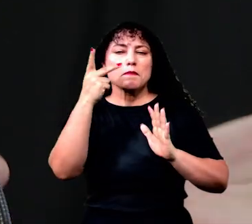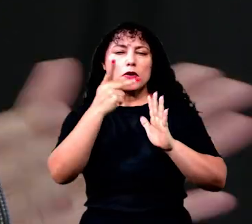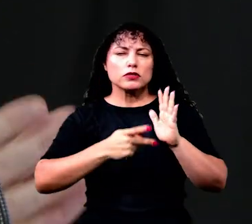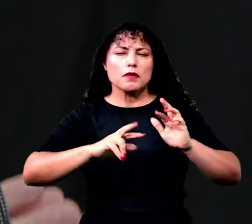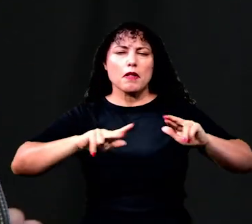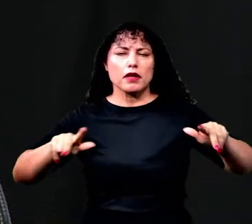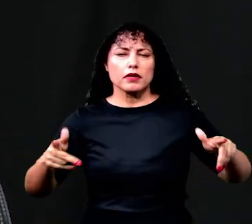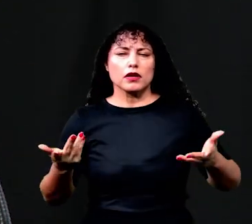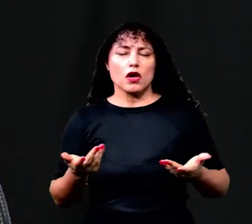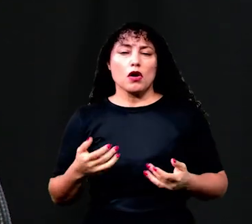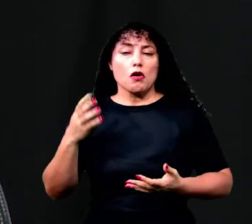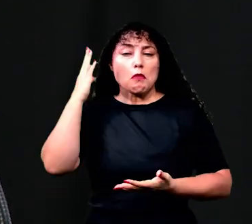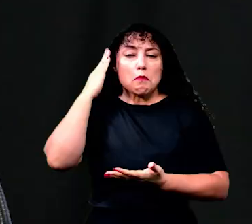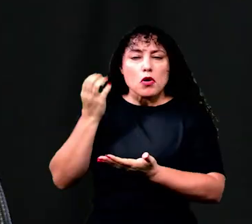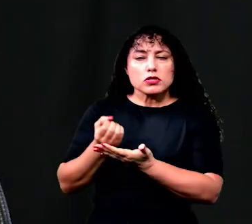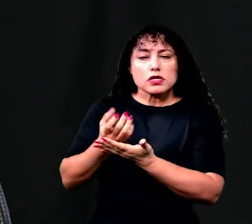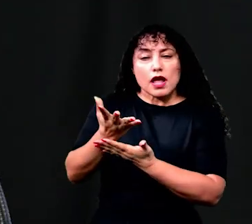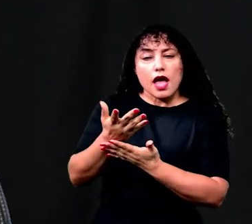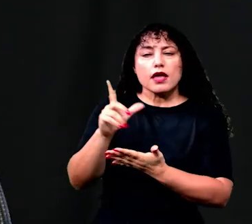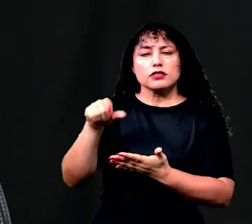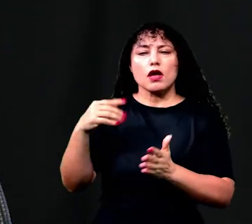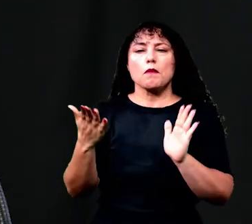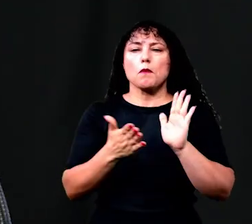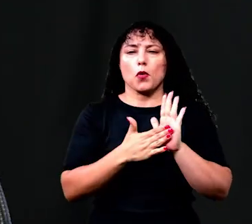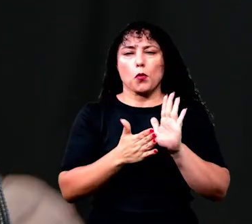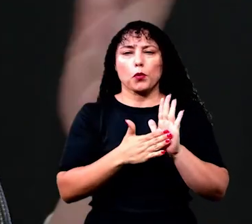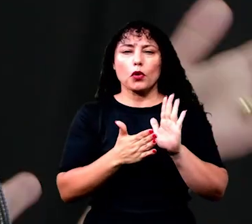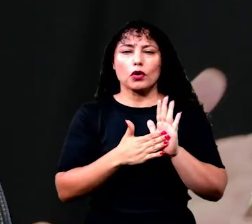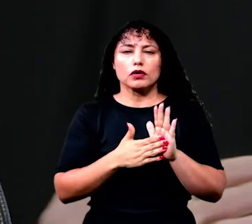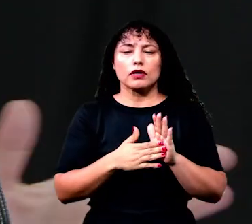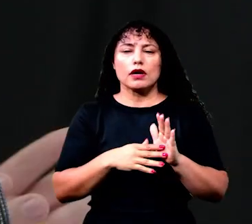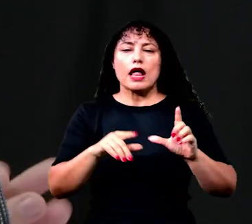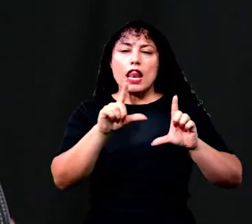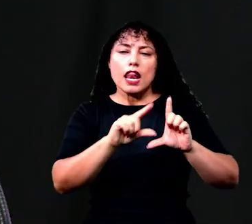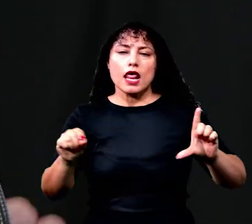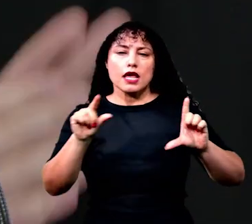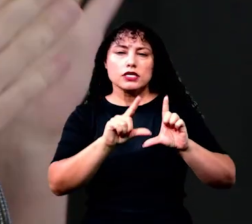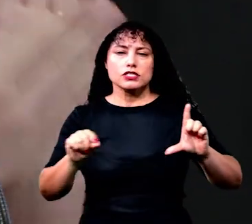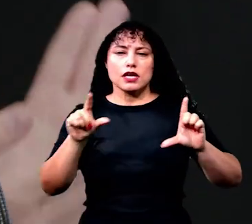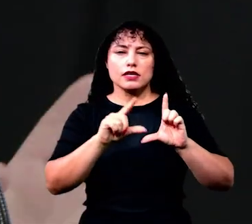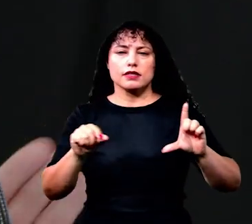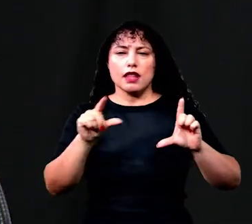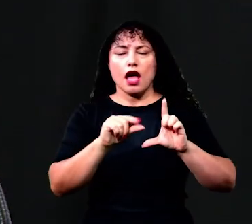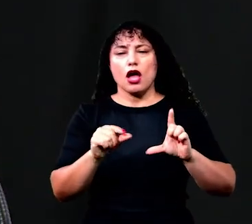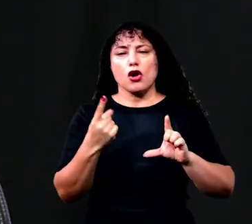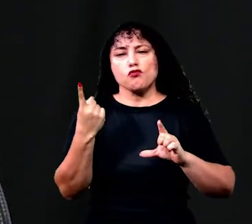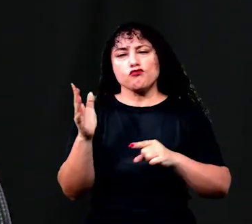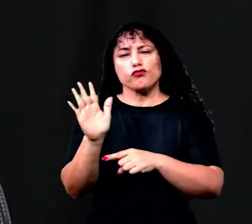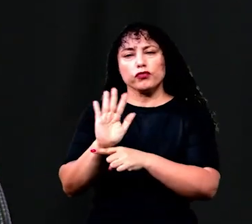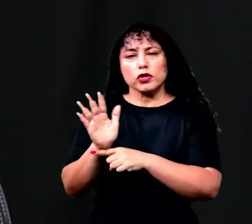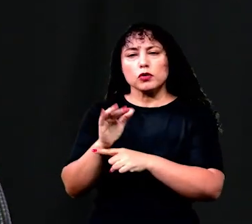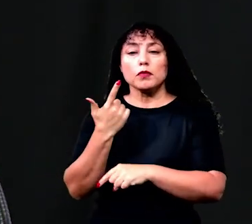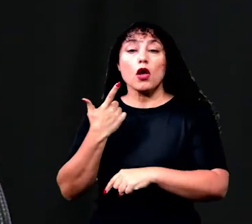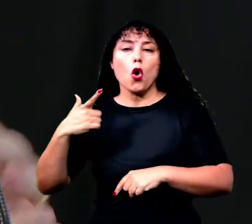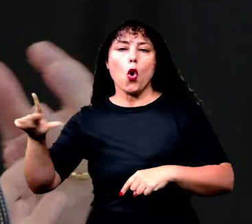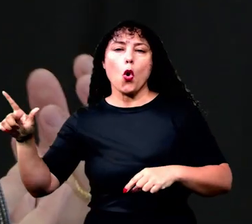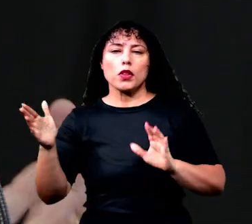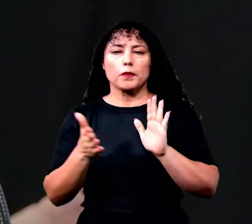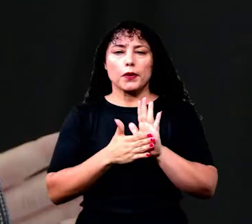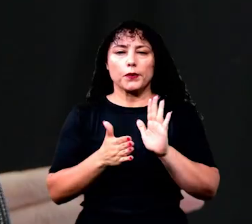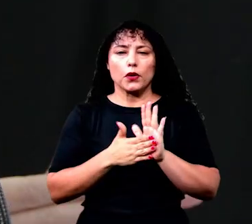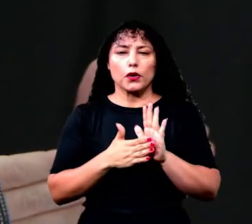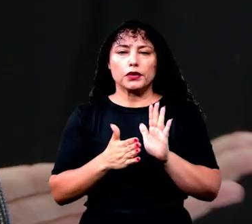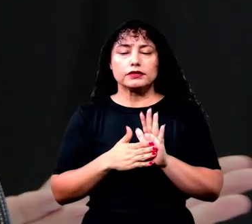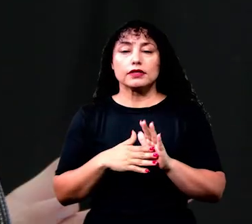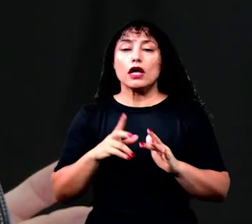um podcast, por exemplo, é uma proposta. Legendar um trecho de um filme seria uma outra proposta. Da